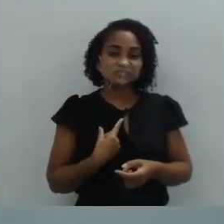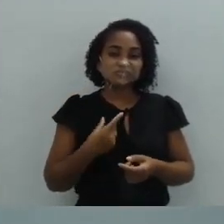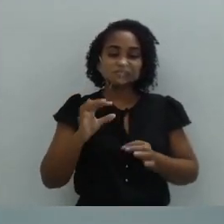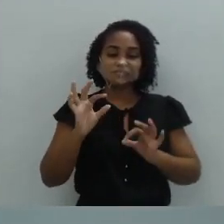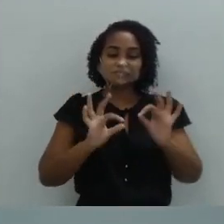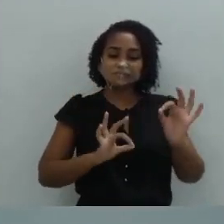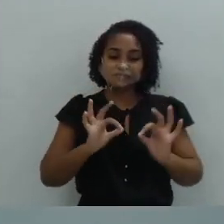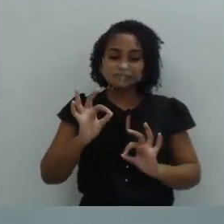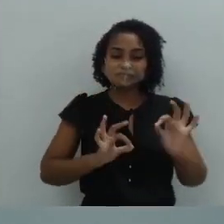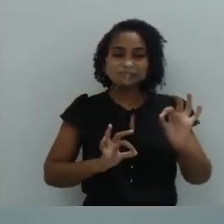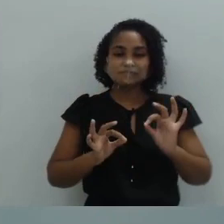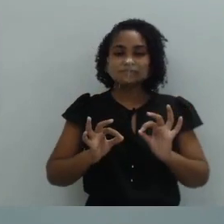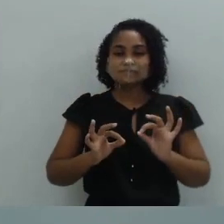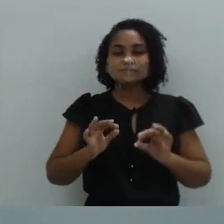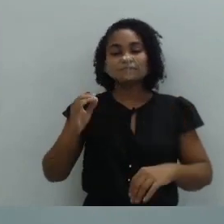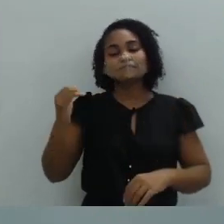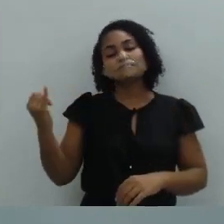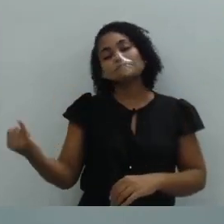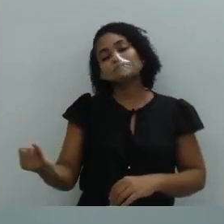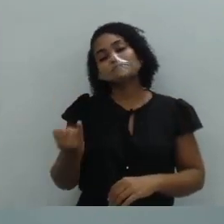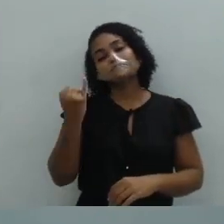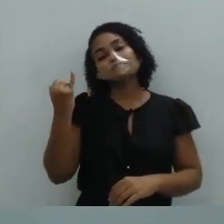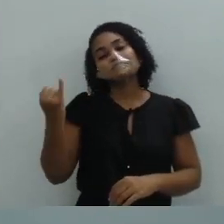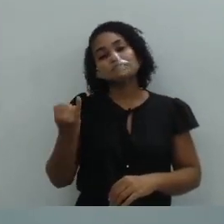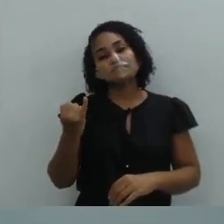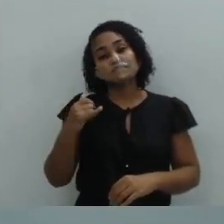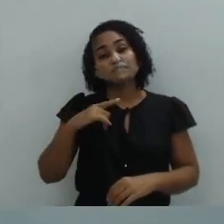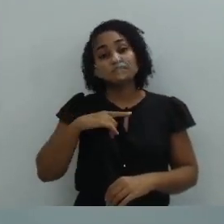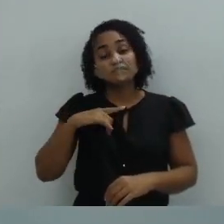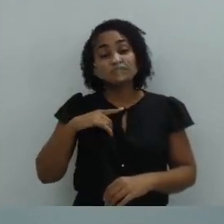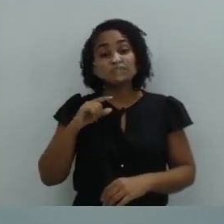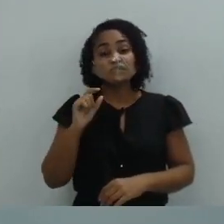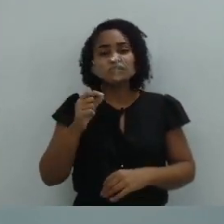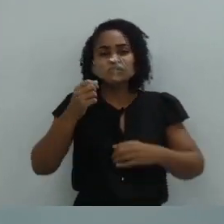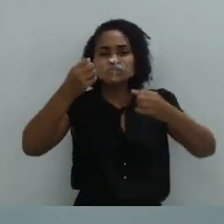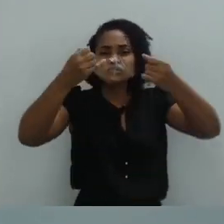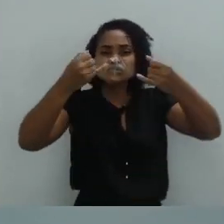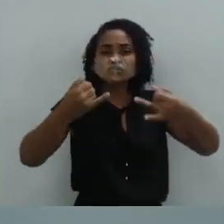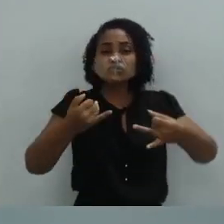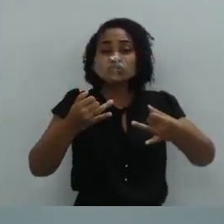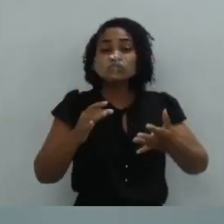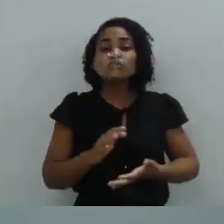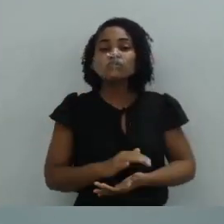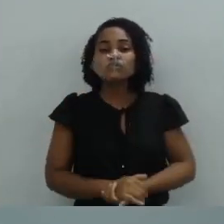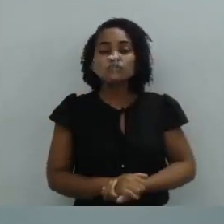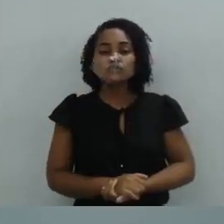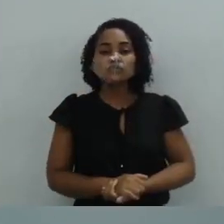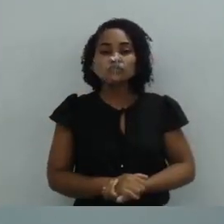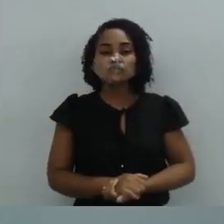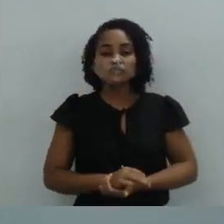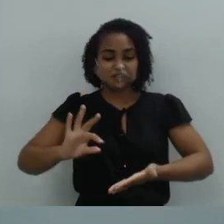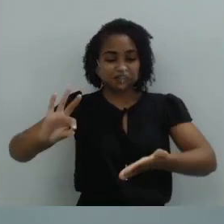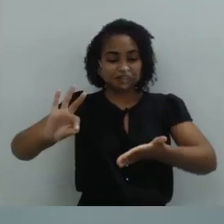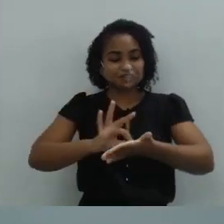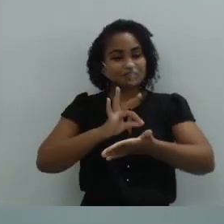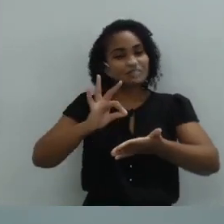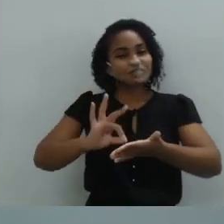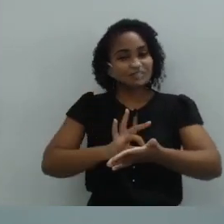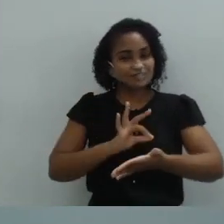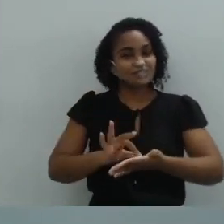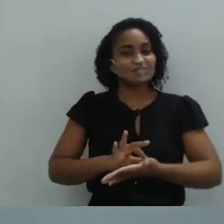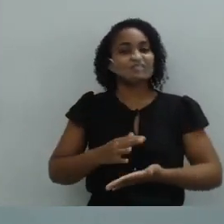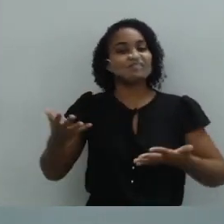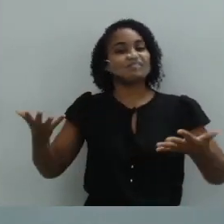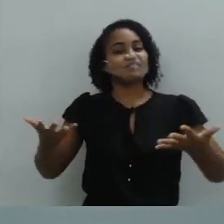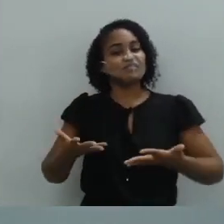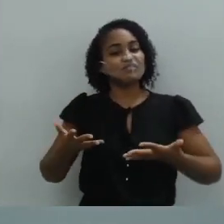essa parte de muita importância. A gente vai trabalhar com as assinaturas. Quando a gente trabalha